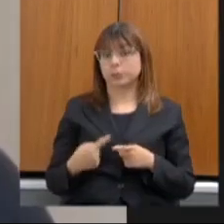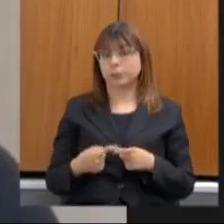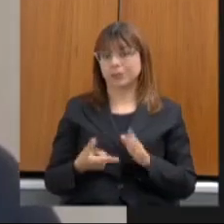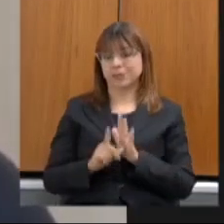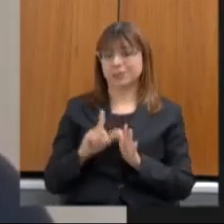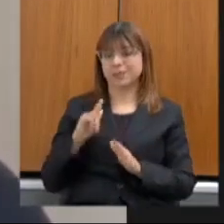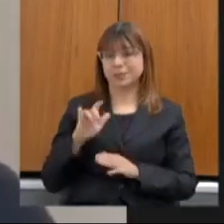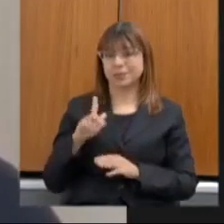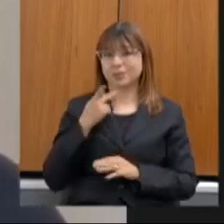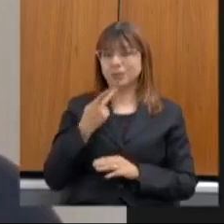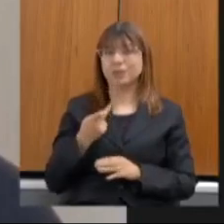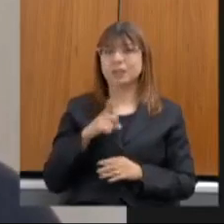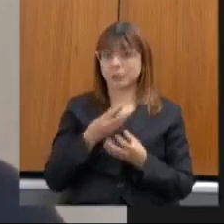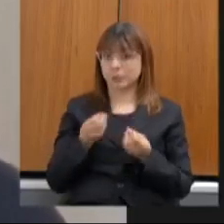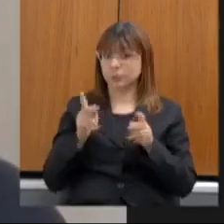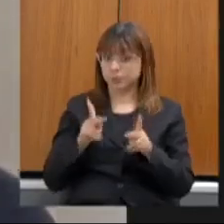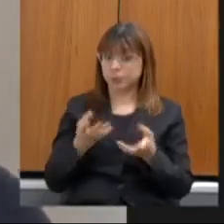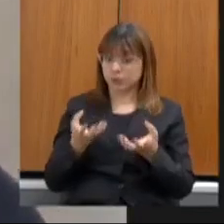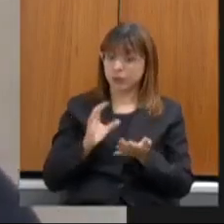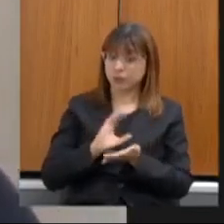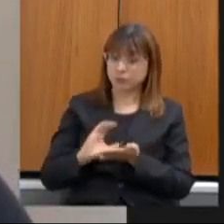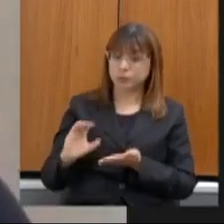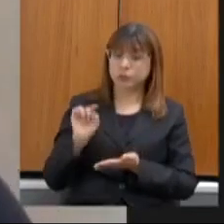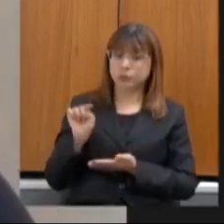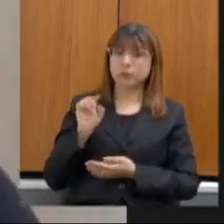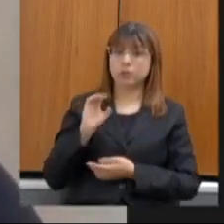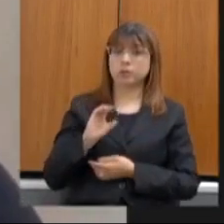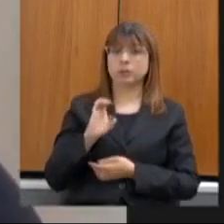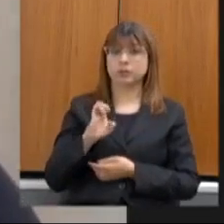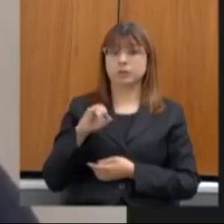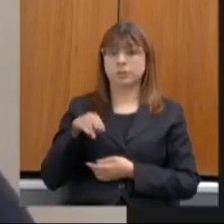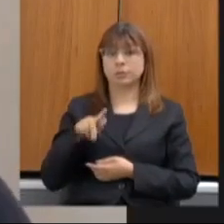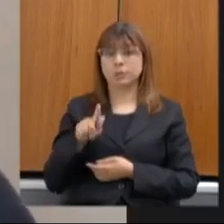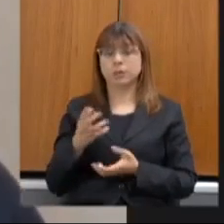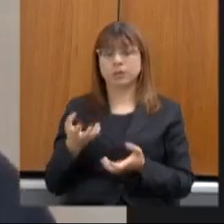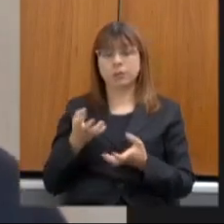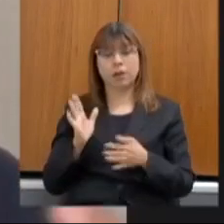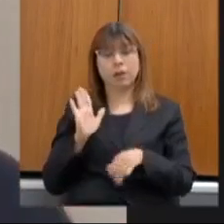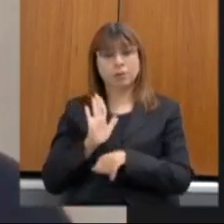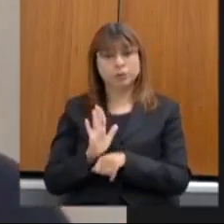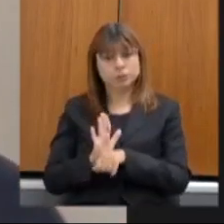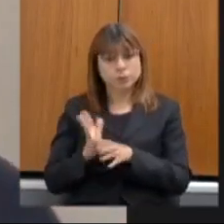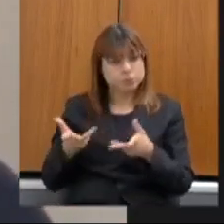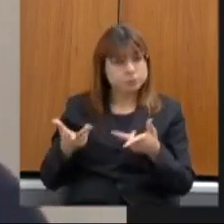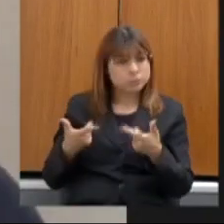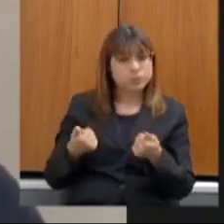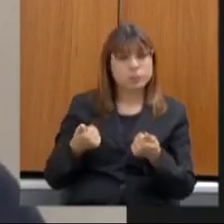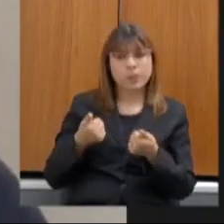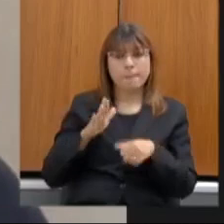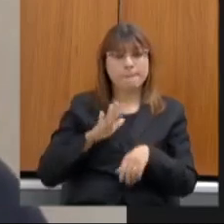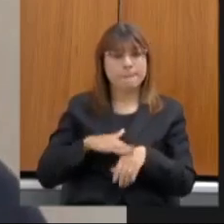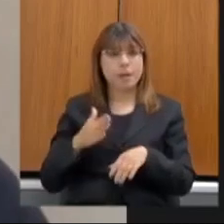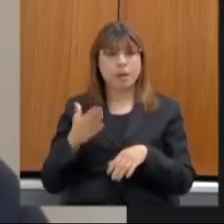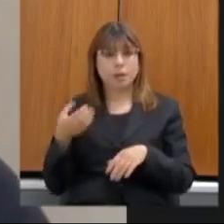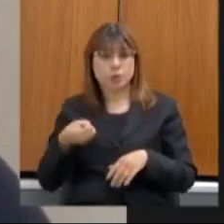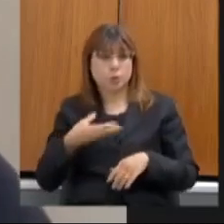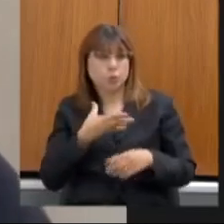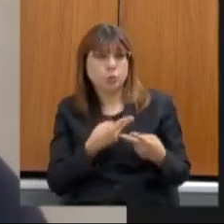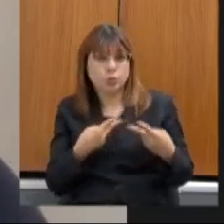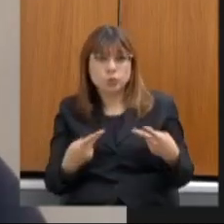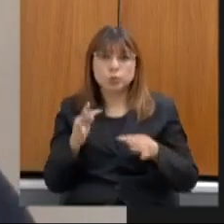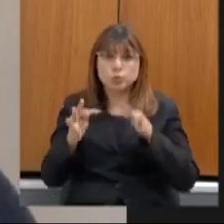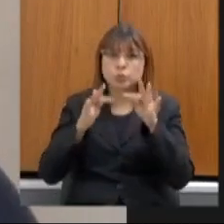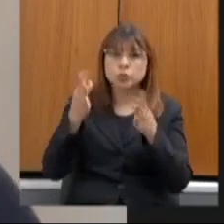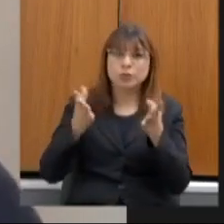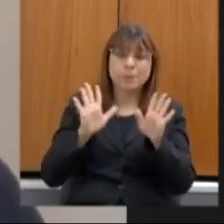como eu disse tem muita gente que quer investir recebi que quer ajudar na modernização da CB esse Henrique ela não